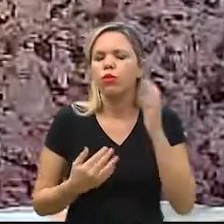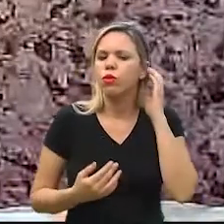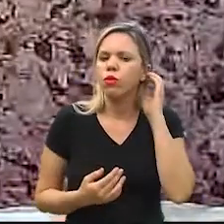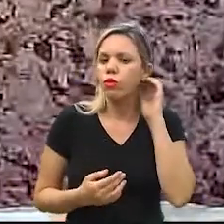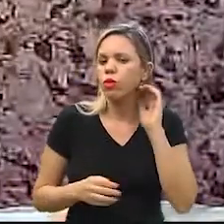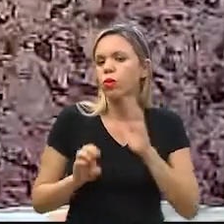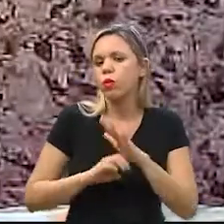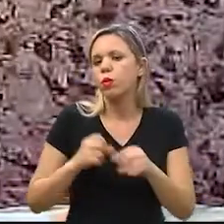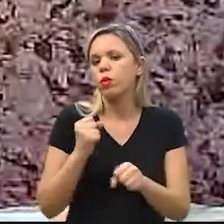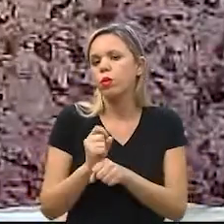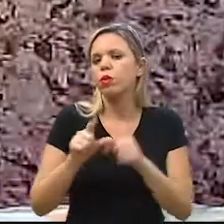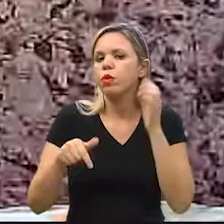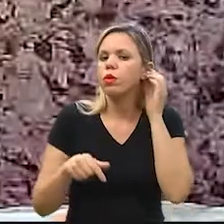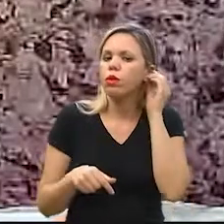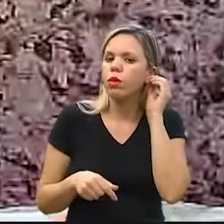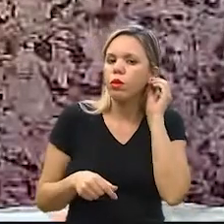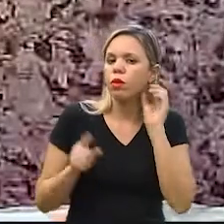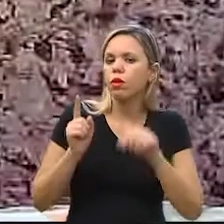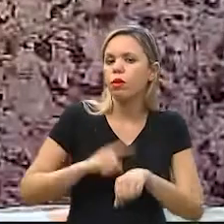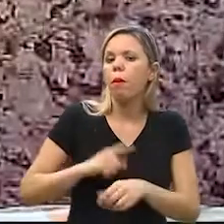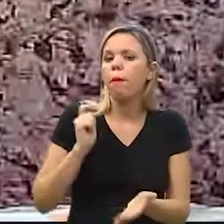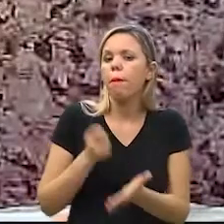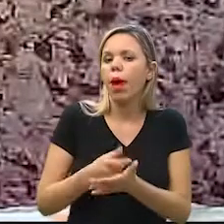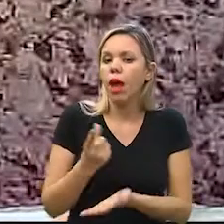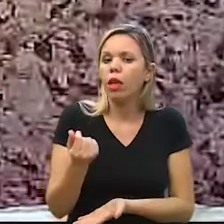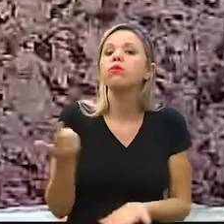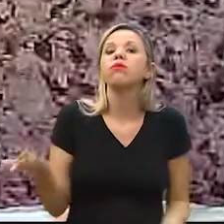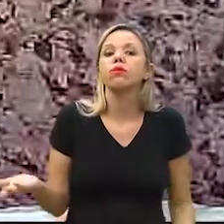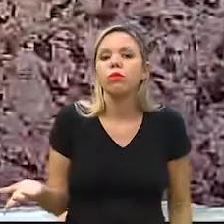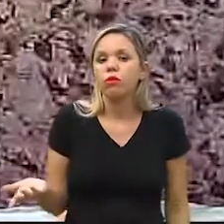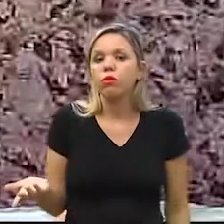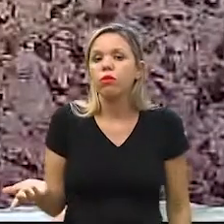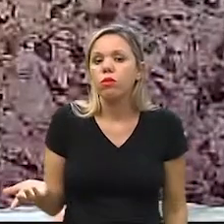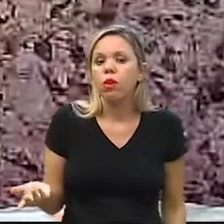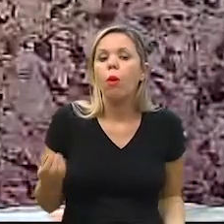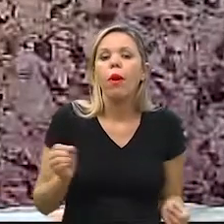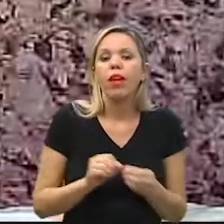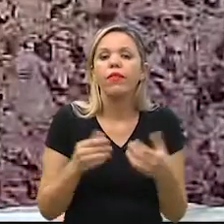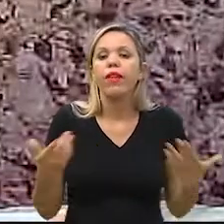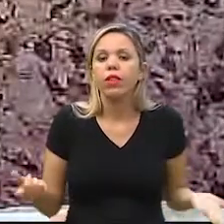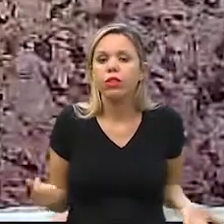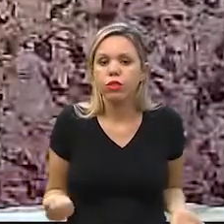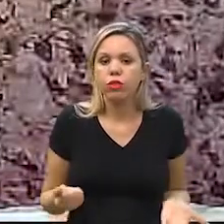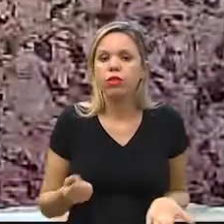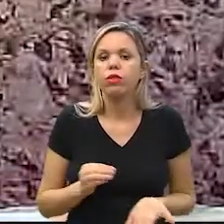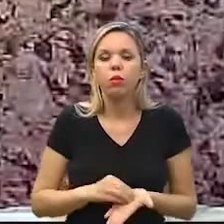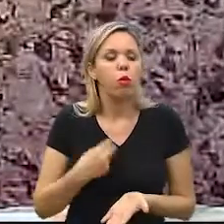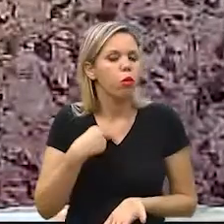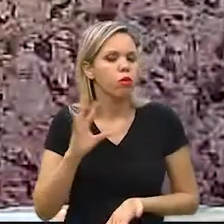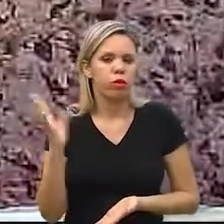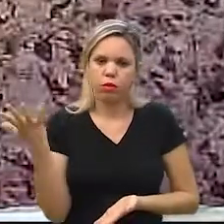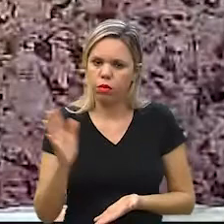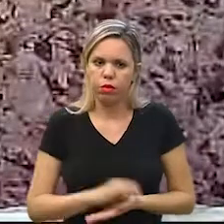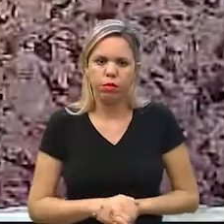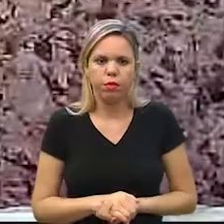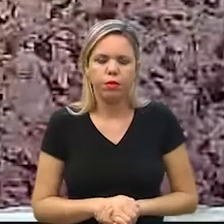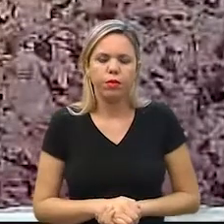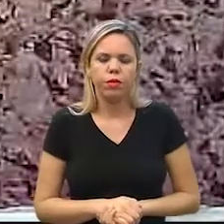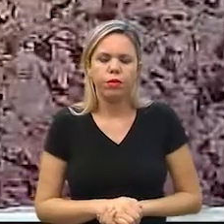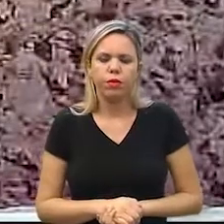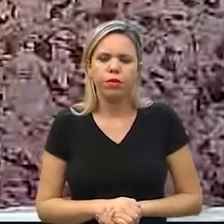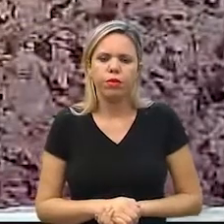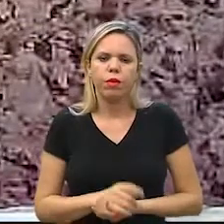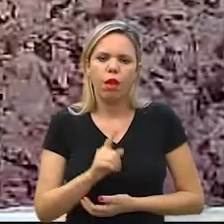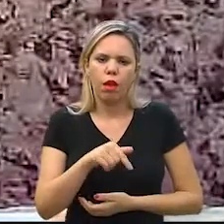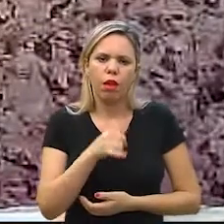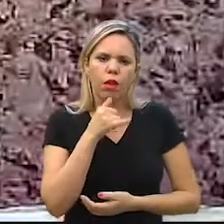começar a obra, aí na hora de pagar, tem dinheiro? Como que faz? Então, isso não pode acontecer.